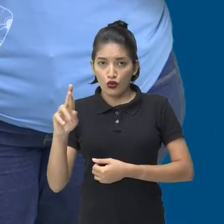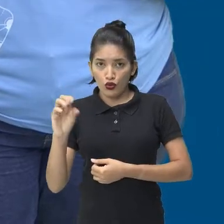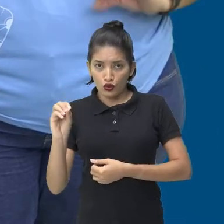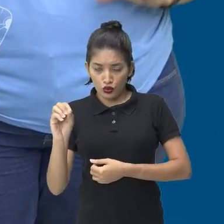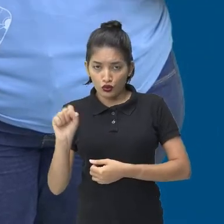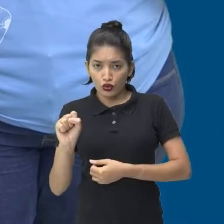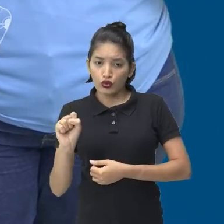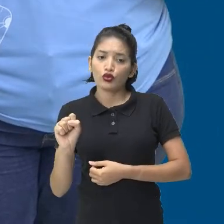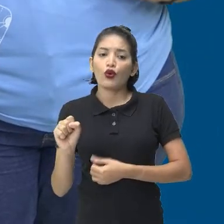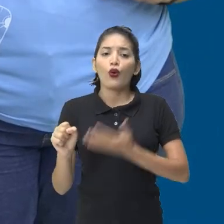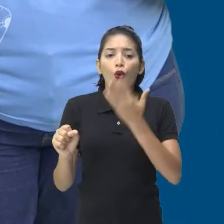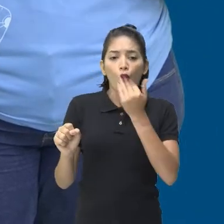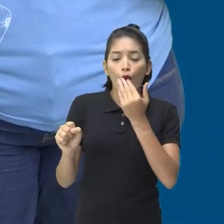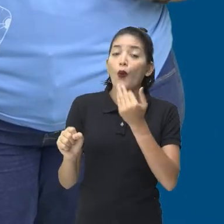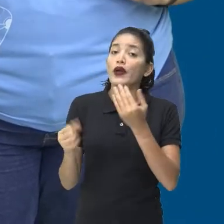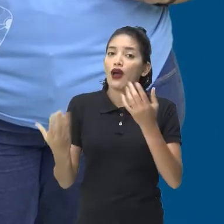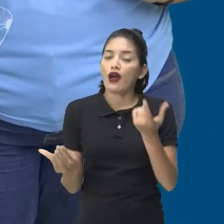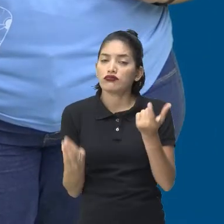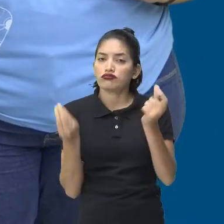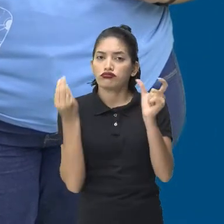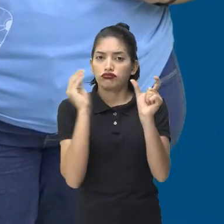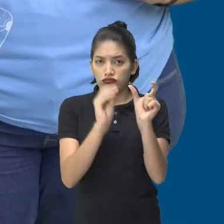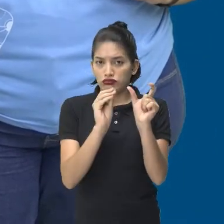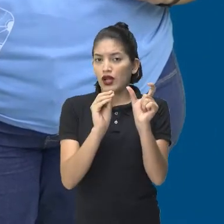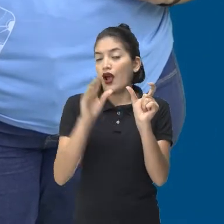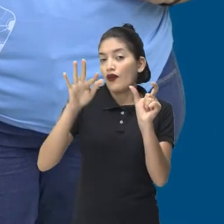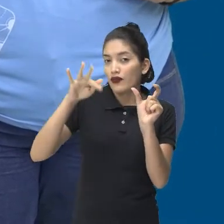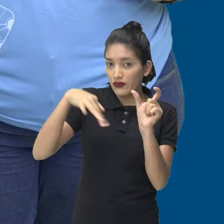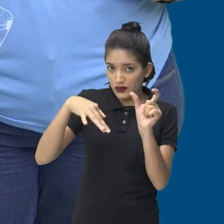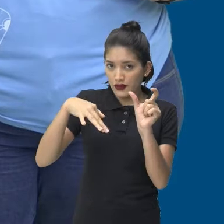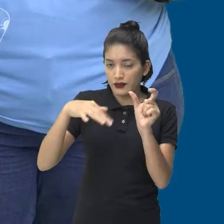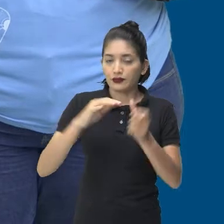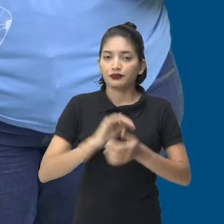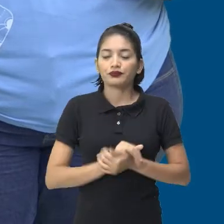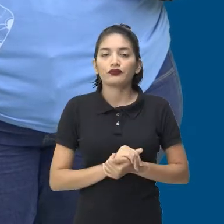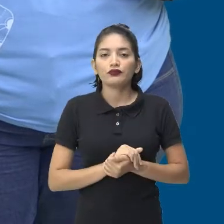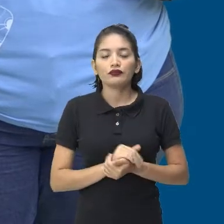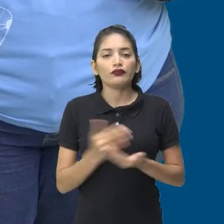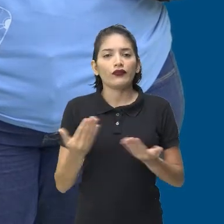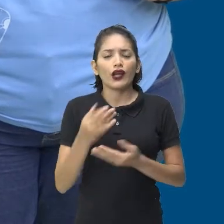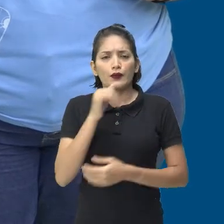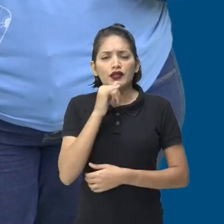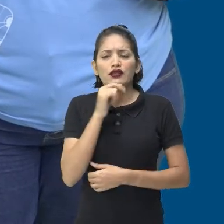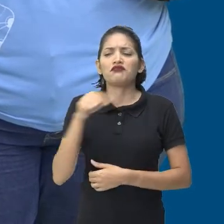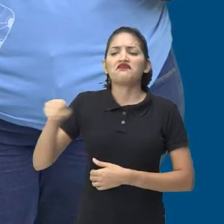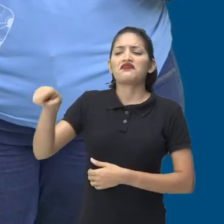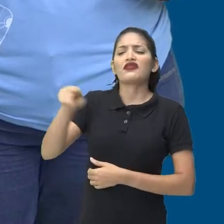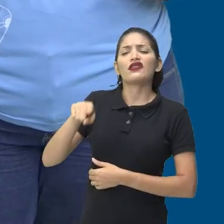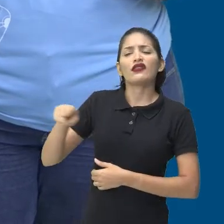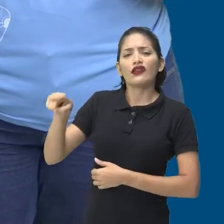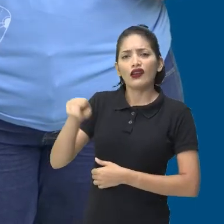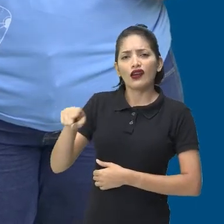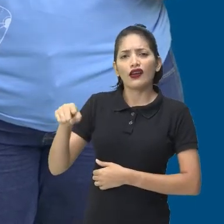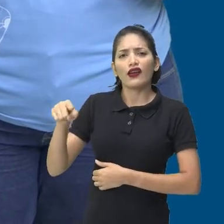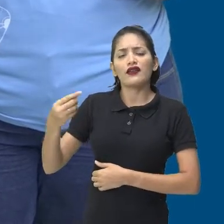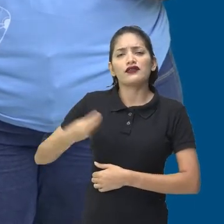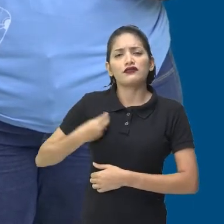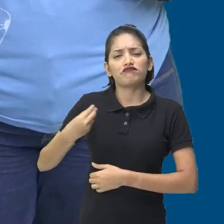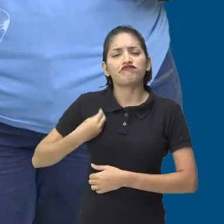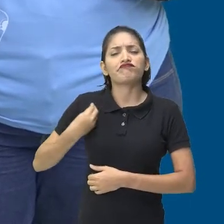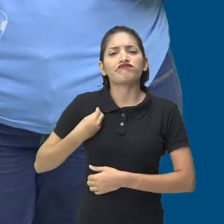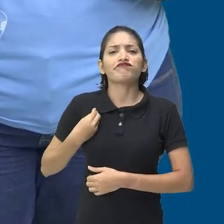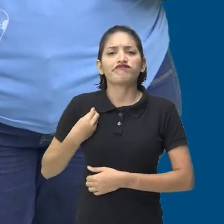comeremos. Acrescento apenas a terminação. Quero falar que eles